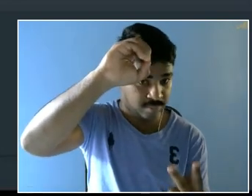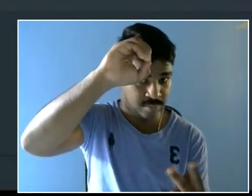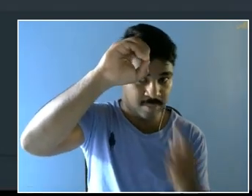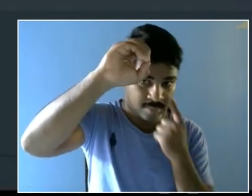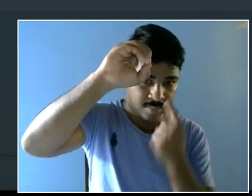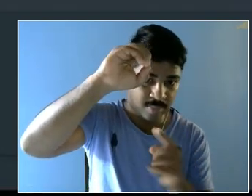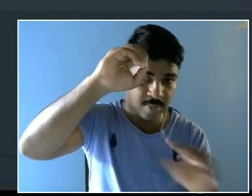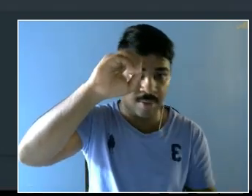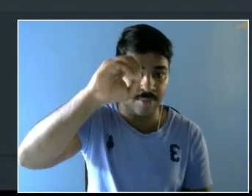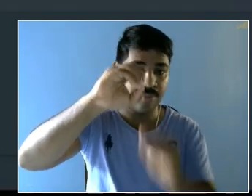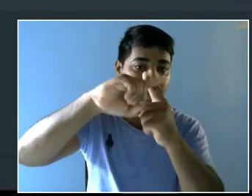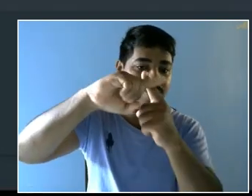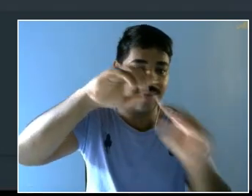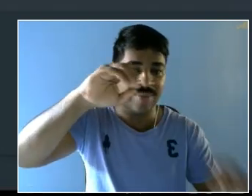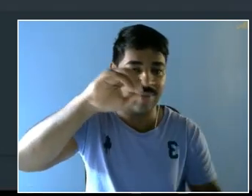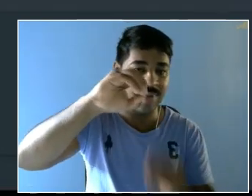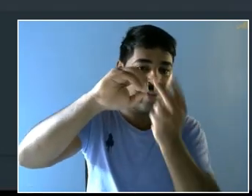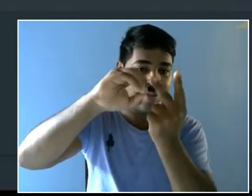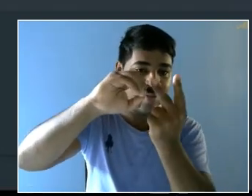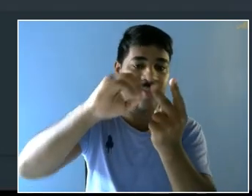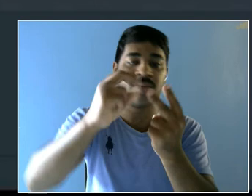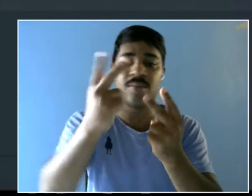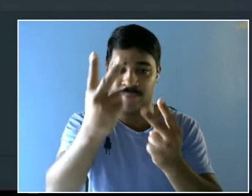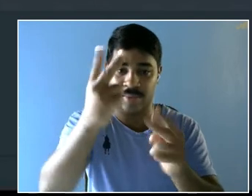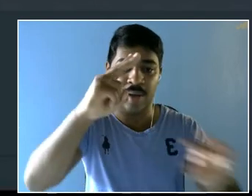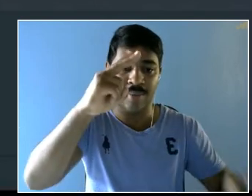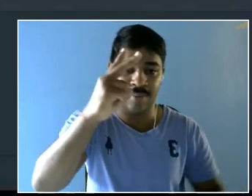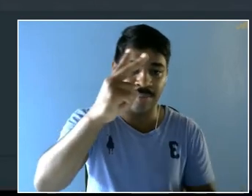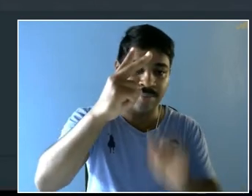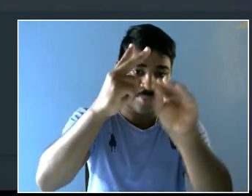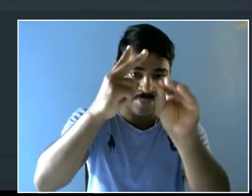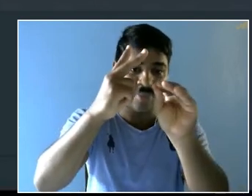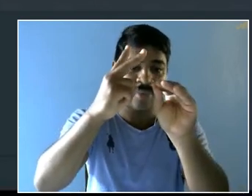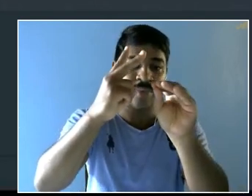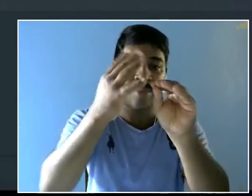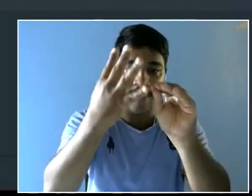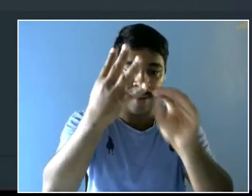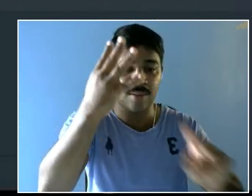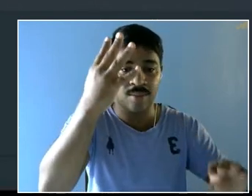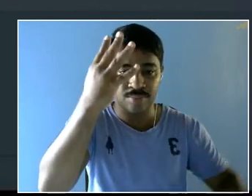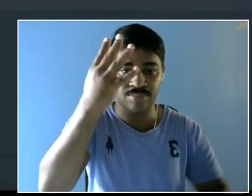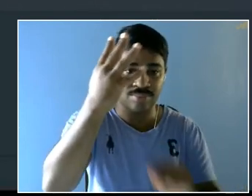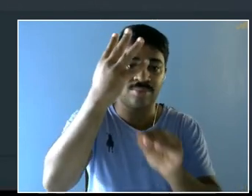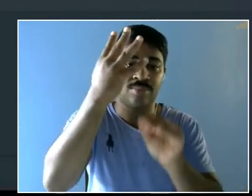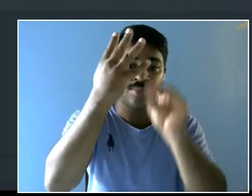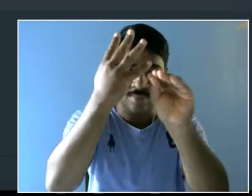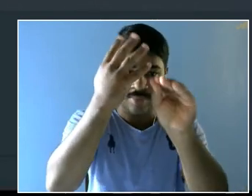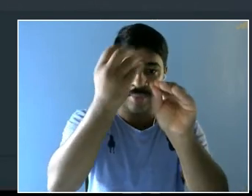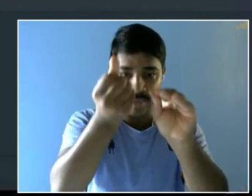e já era, entendeu? Então, se você quer somar 2, você tem que pegar o valor dele mais 2. E assim, isso vai ir para a